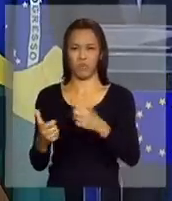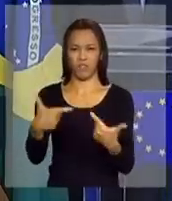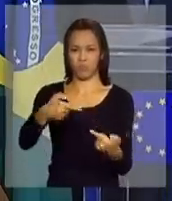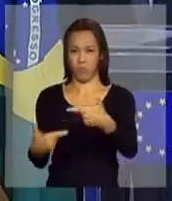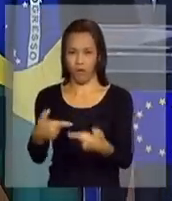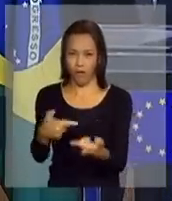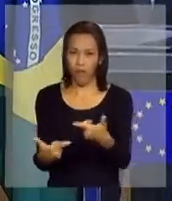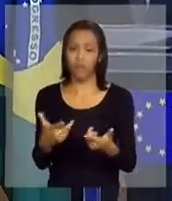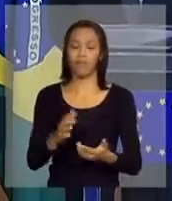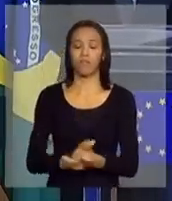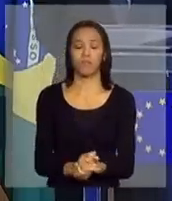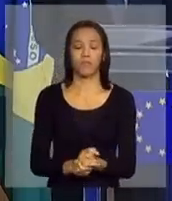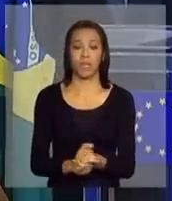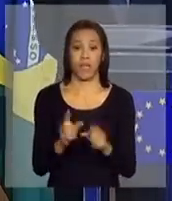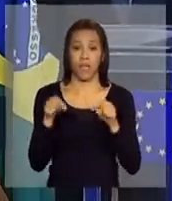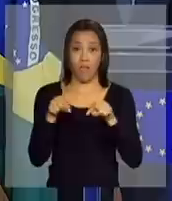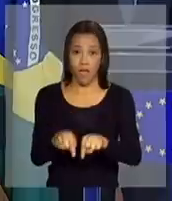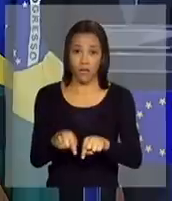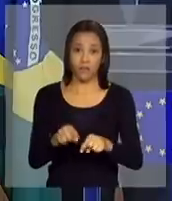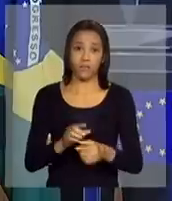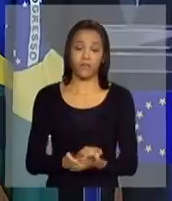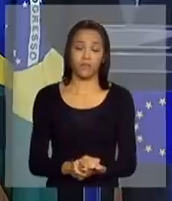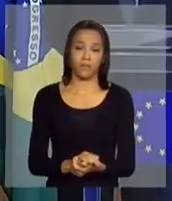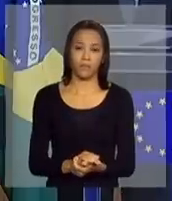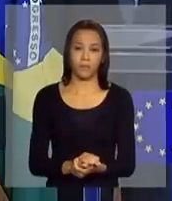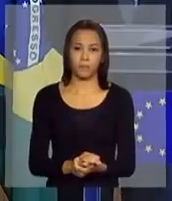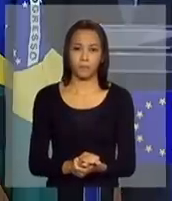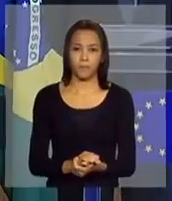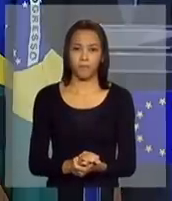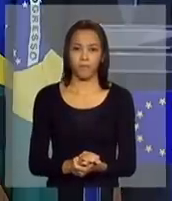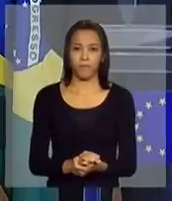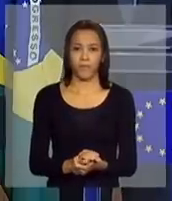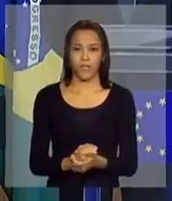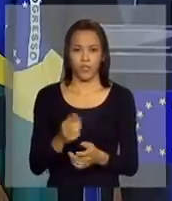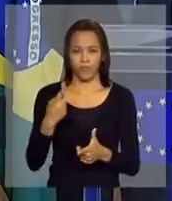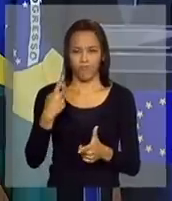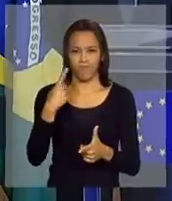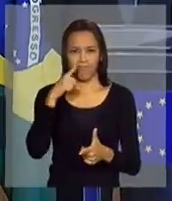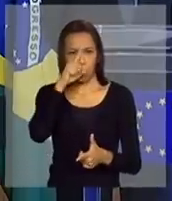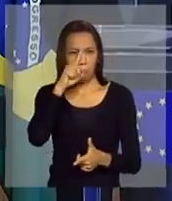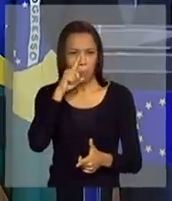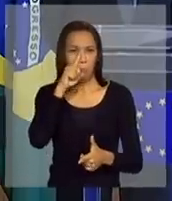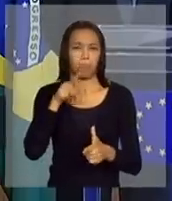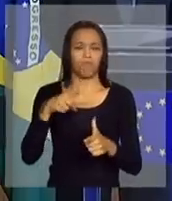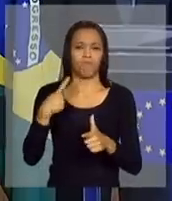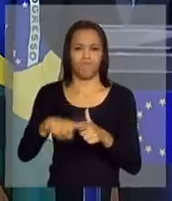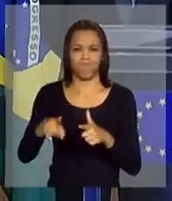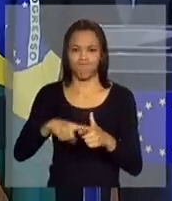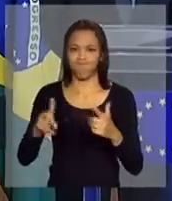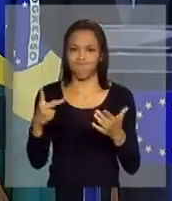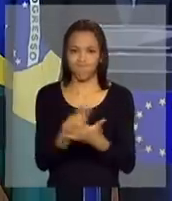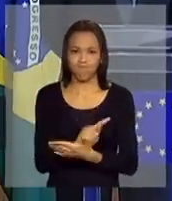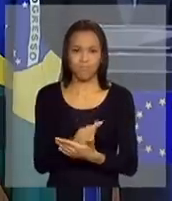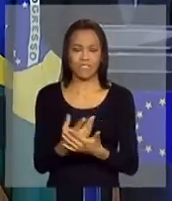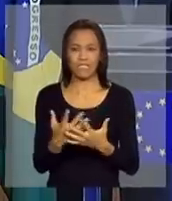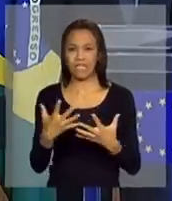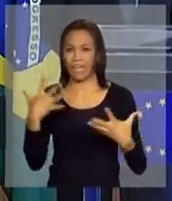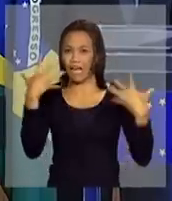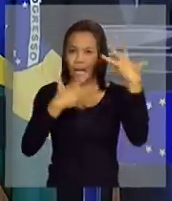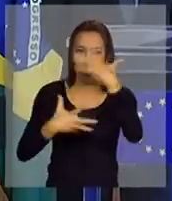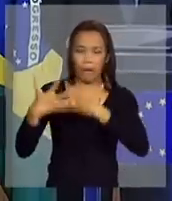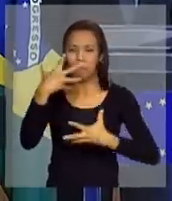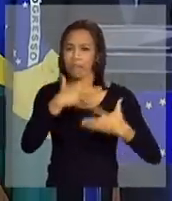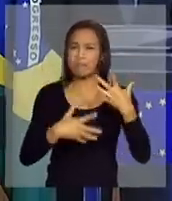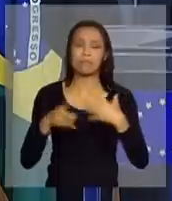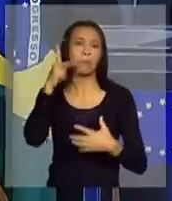armado, essa situação de agravamento da instabilidade política